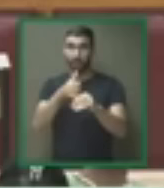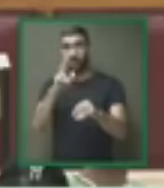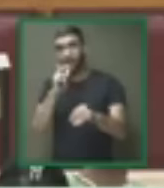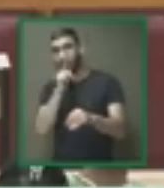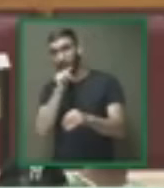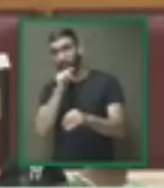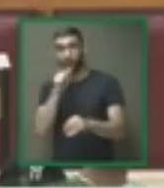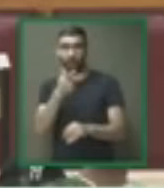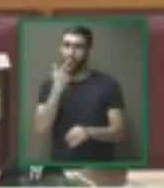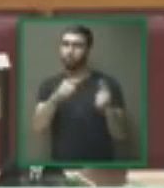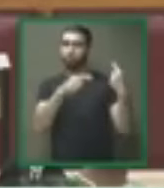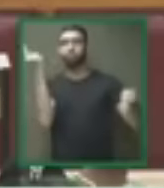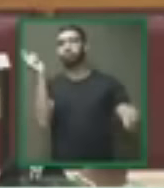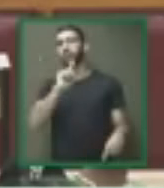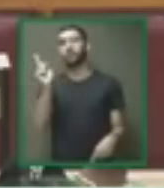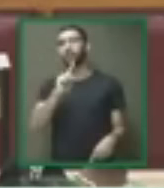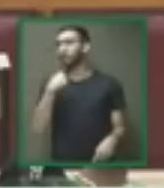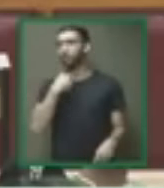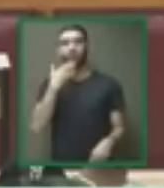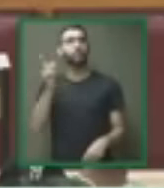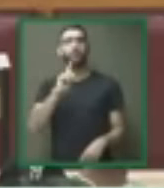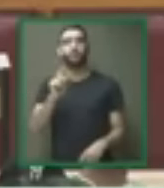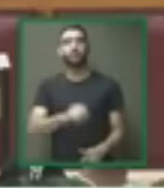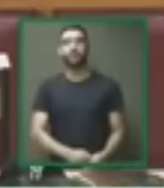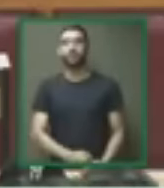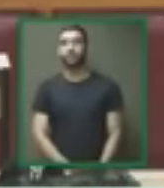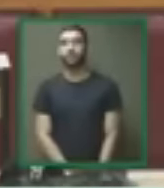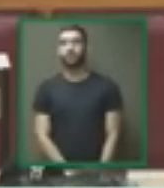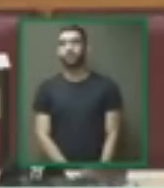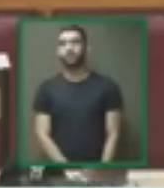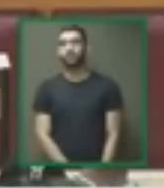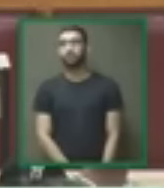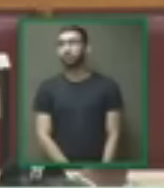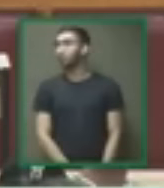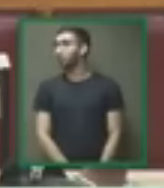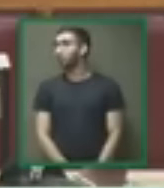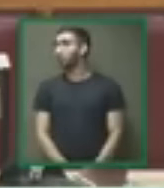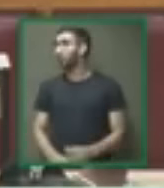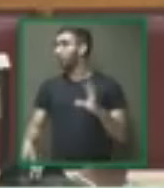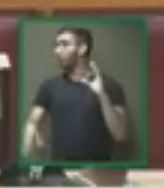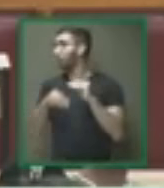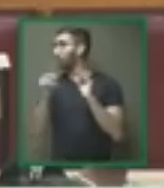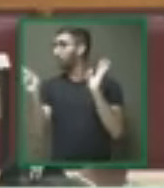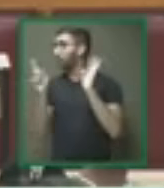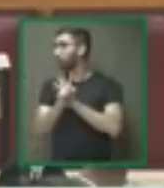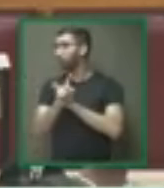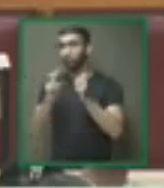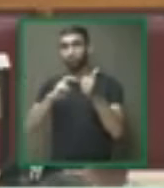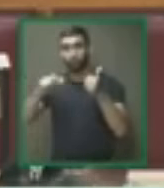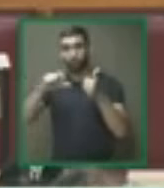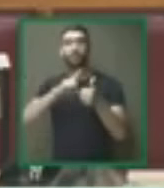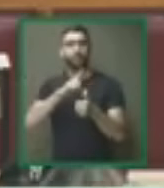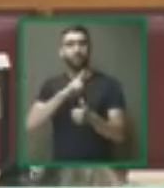não. alguma. De forma alguma, não pedi. Ok. Mais alguma pergunta? Sim? Ok.